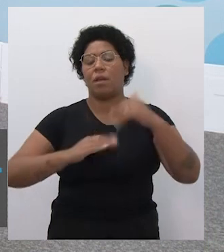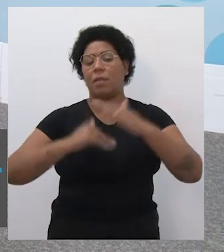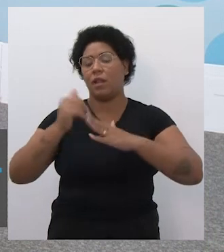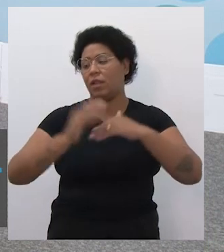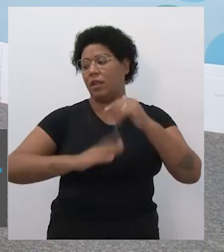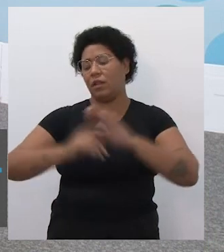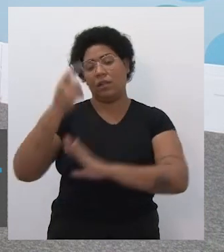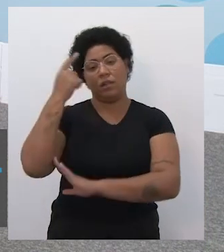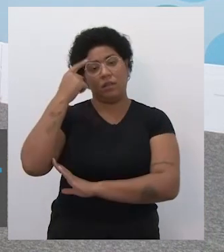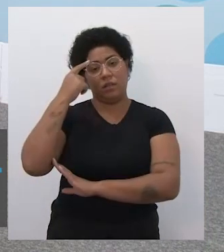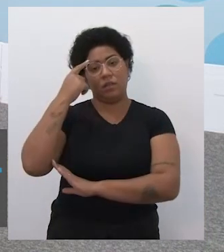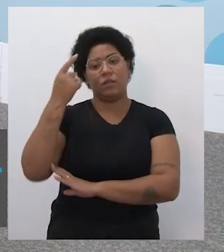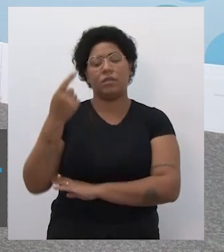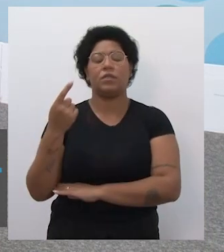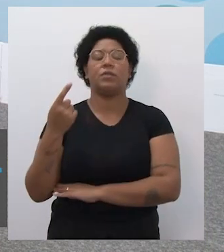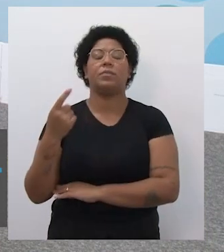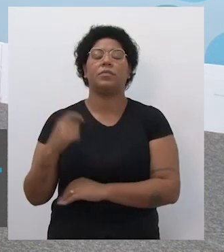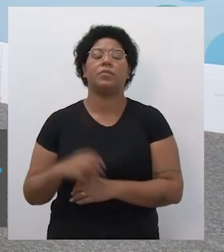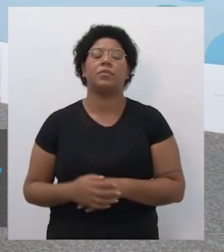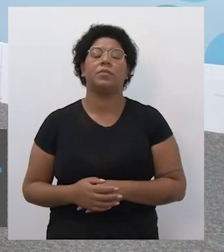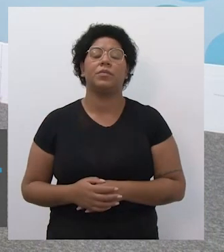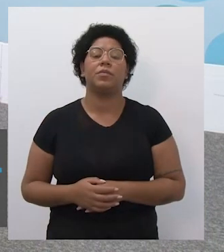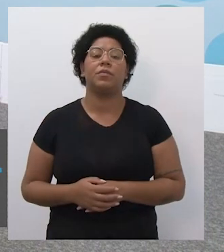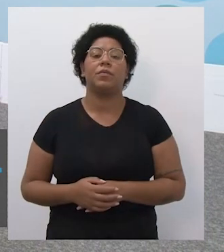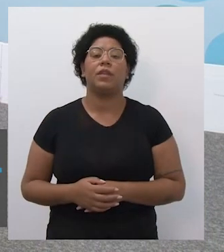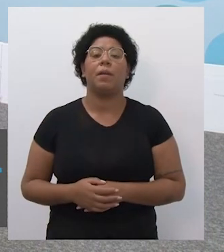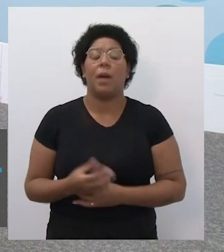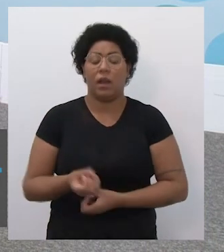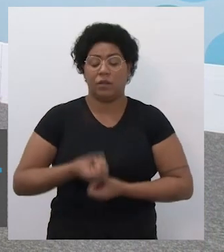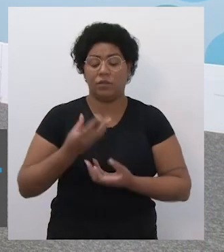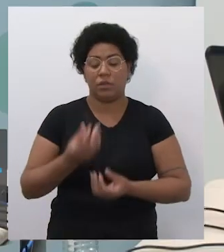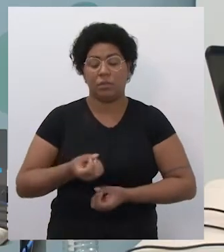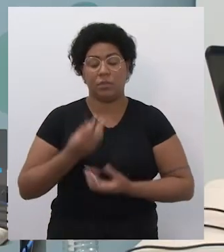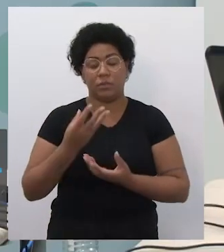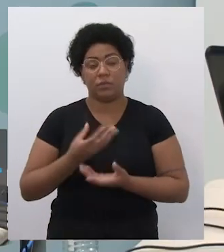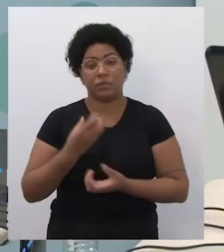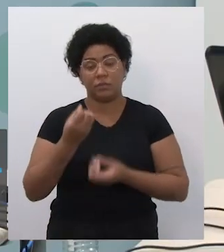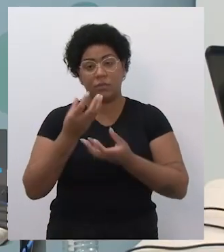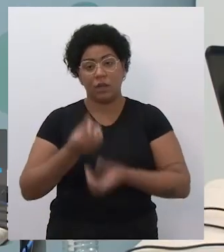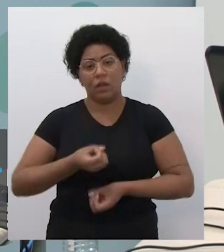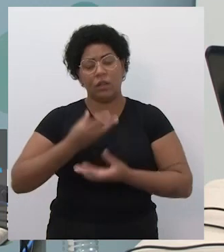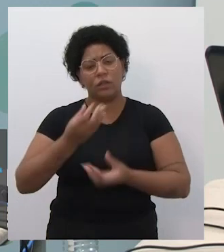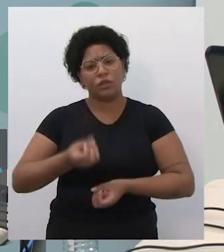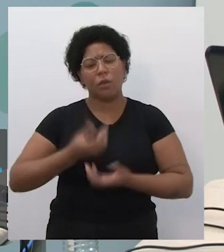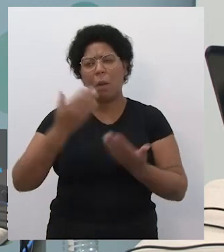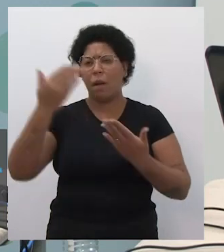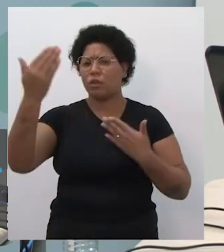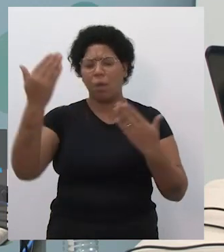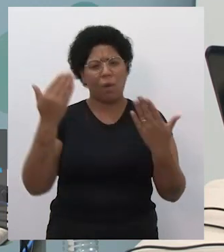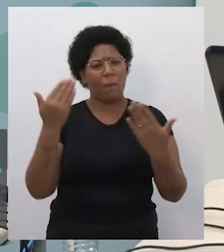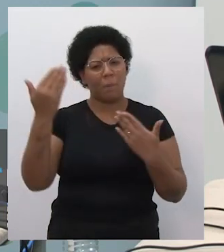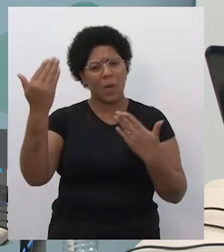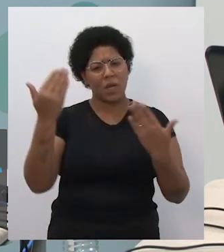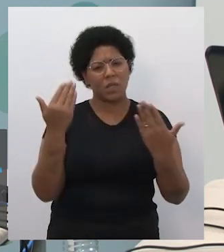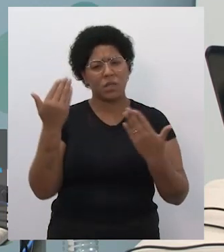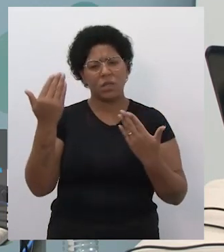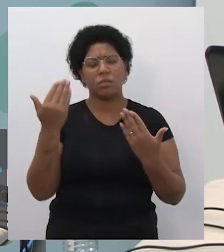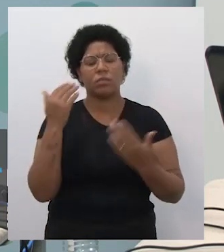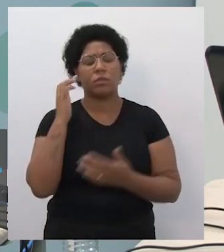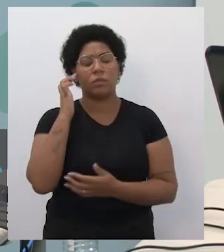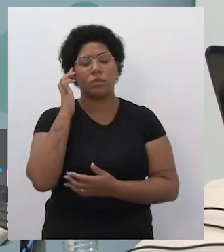pensamento, tá certo? Para transmitir os conteúdos aí de uma forma criativa, de uma forma